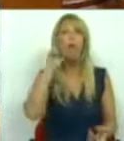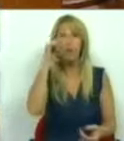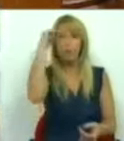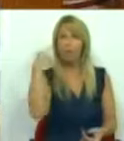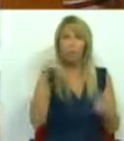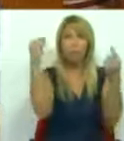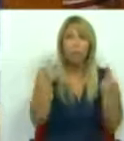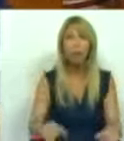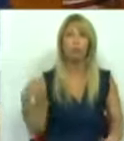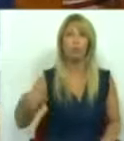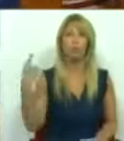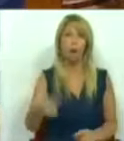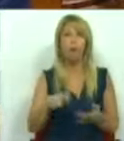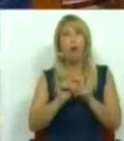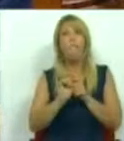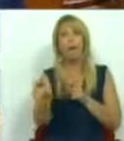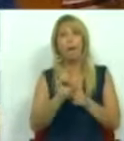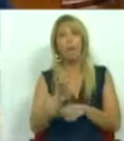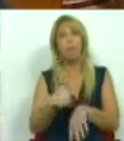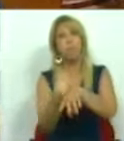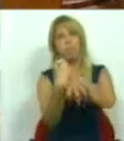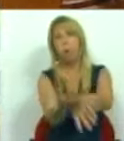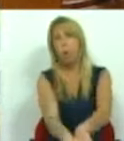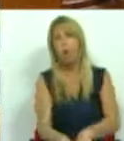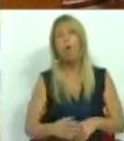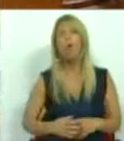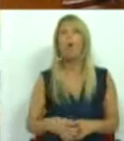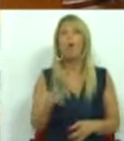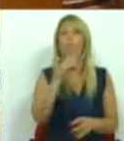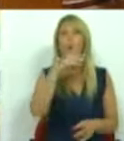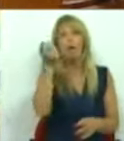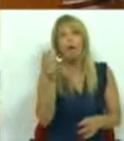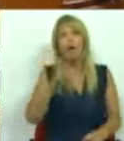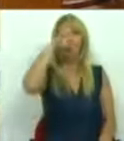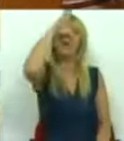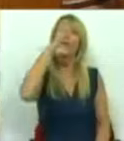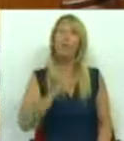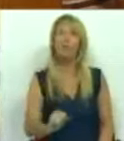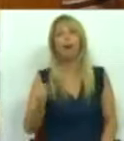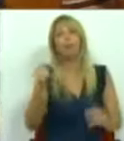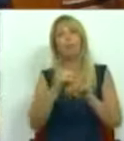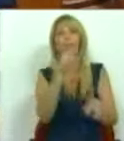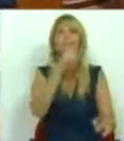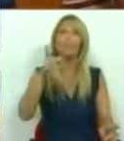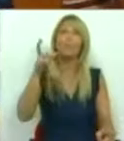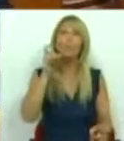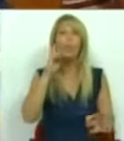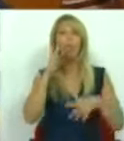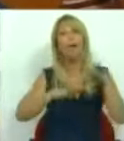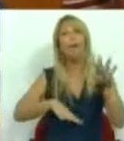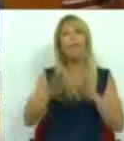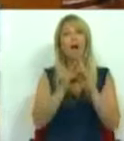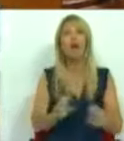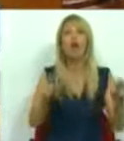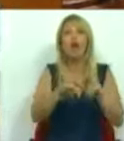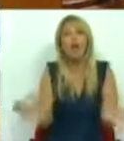confrontam, os pagamentos que se atrasam e que o Governo anterior prometeu para edificar um novo lar, uma nova creche,